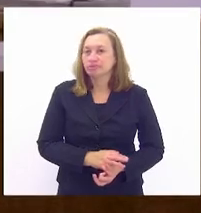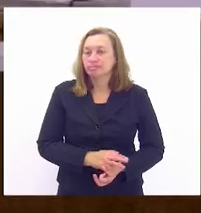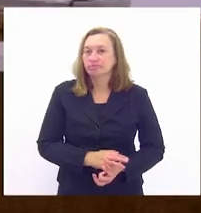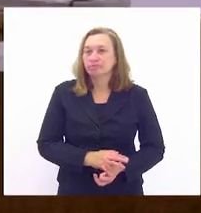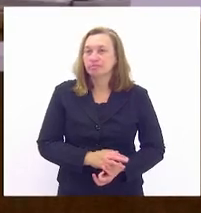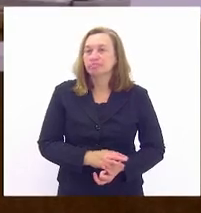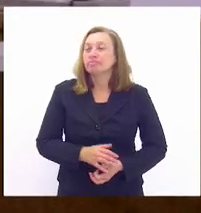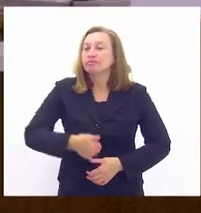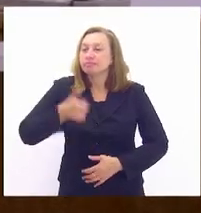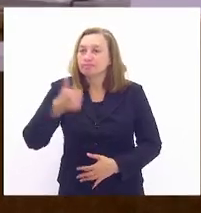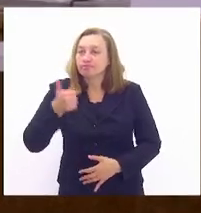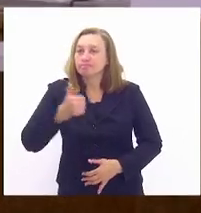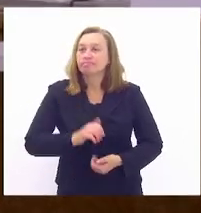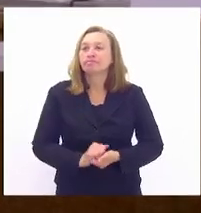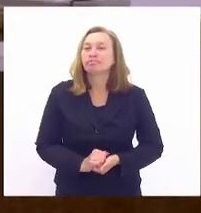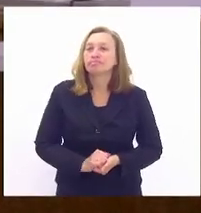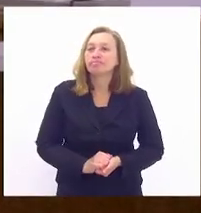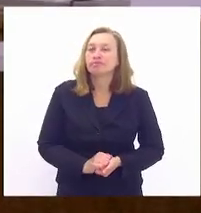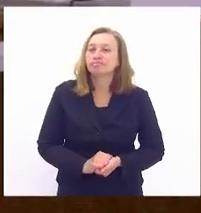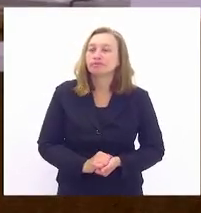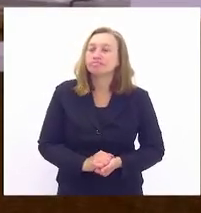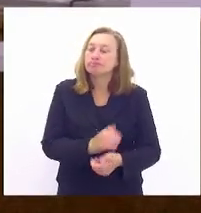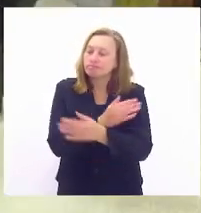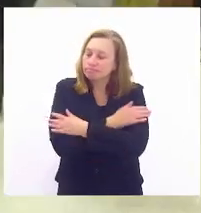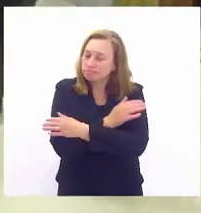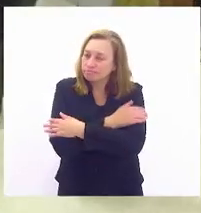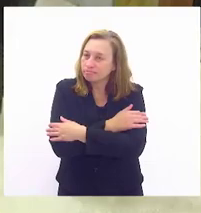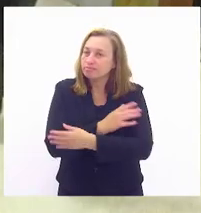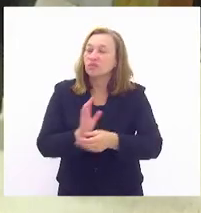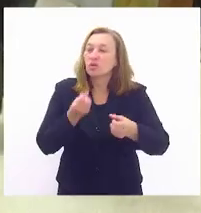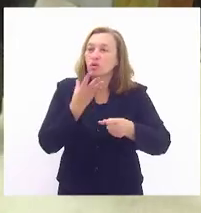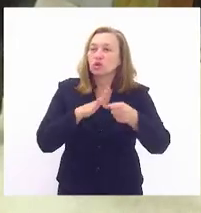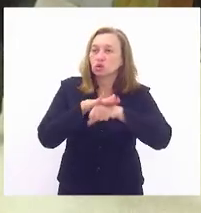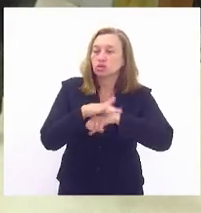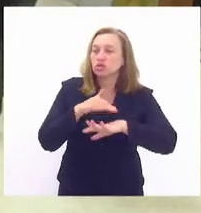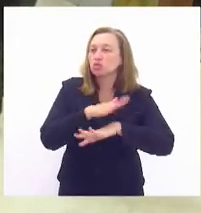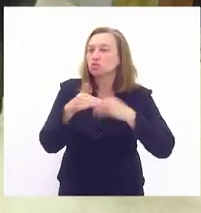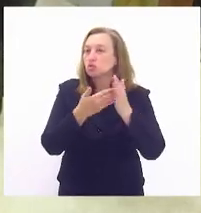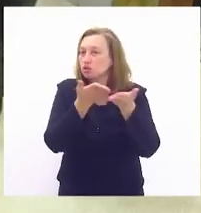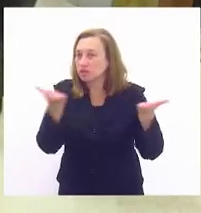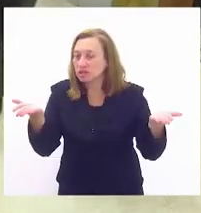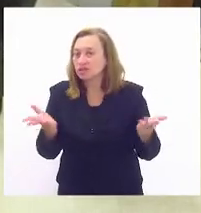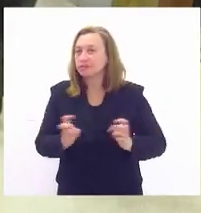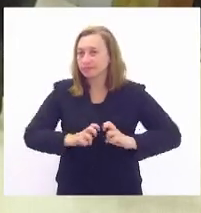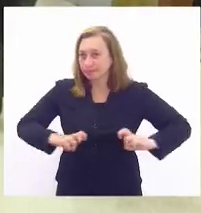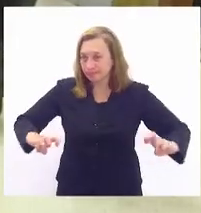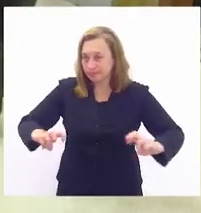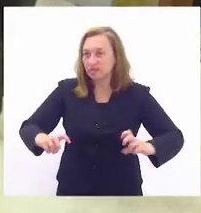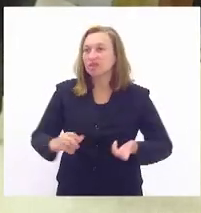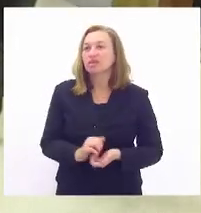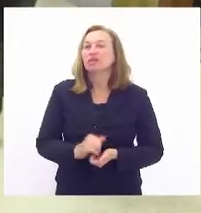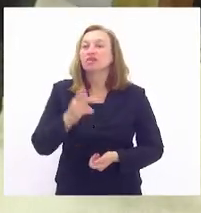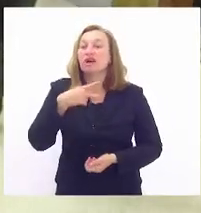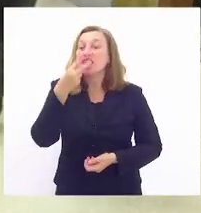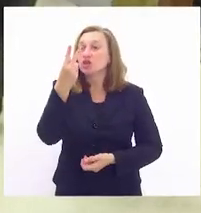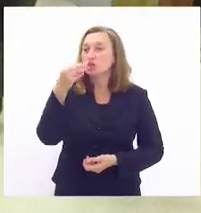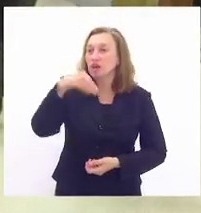Bom, primeiramente, um abraço, boa noite a todos, presidente, mesa, falar em